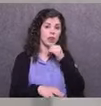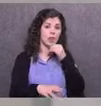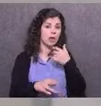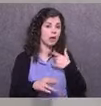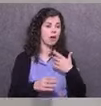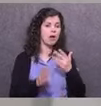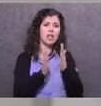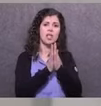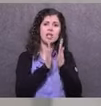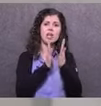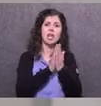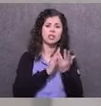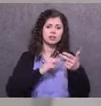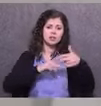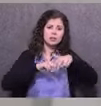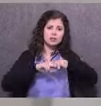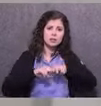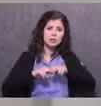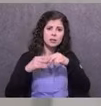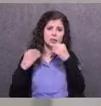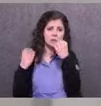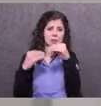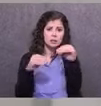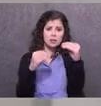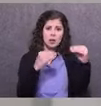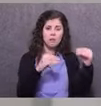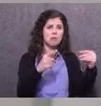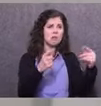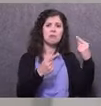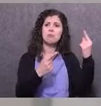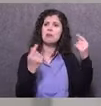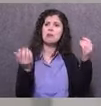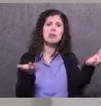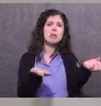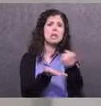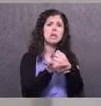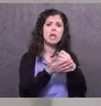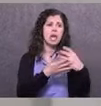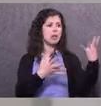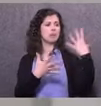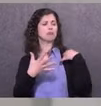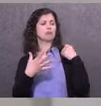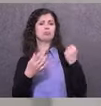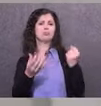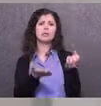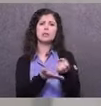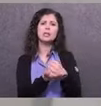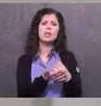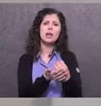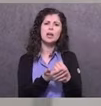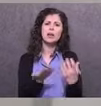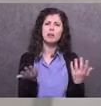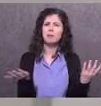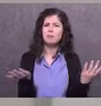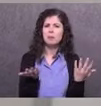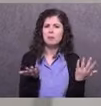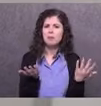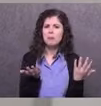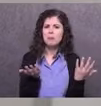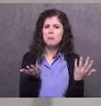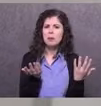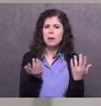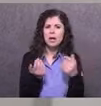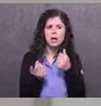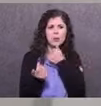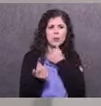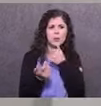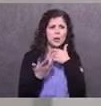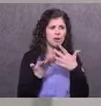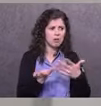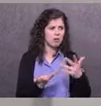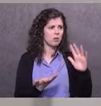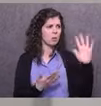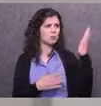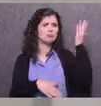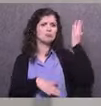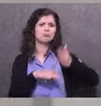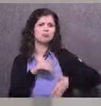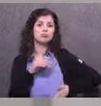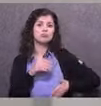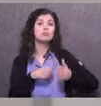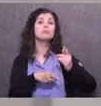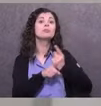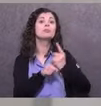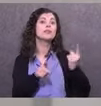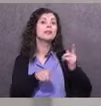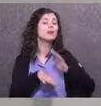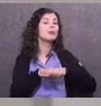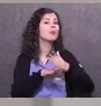a ensinar, e não me prendestes. Mas tudo isto aconteceu para se cumprirem